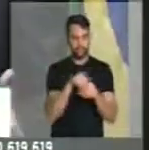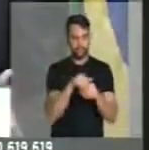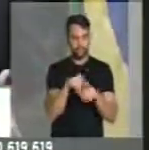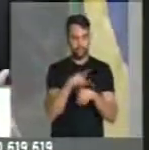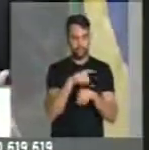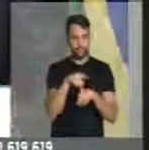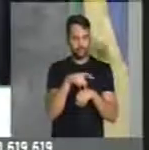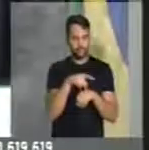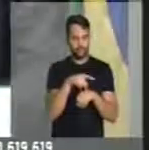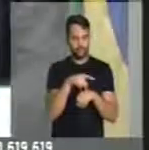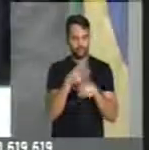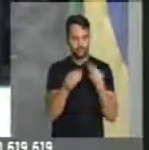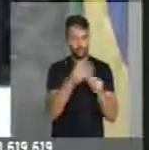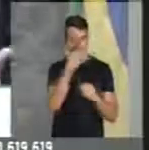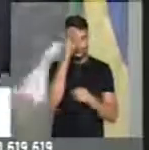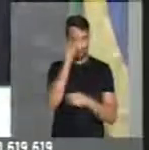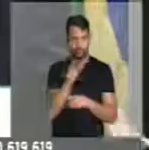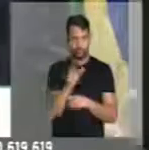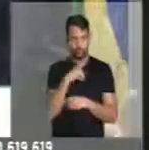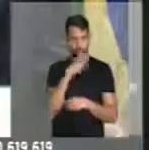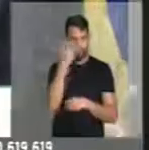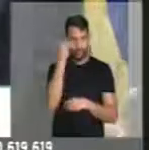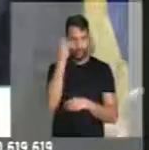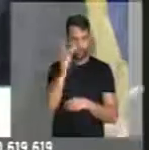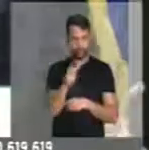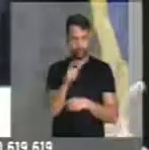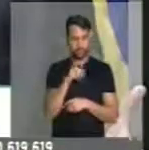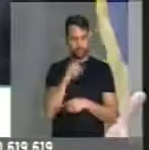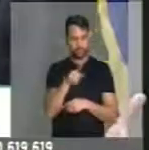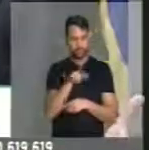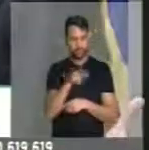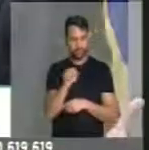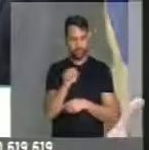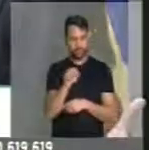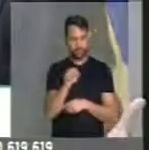país, com a figura extraordinária e fantástica de Getúlio Vargas.